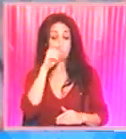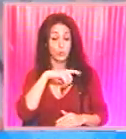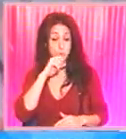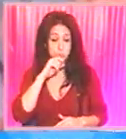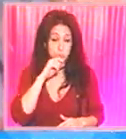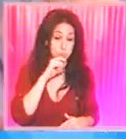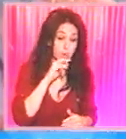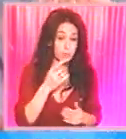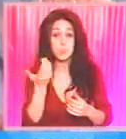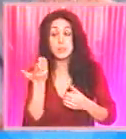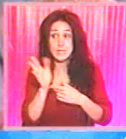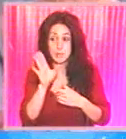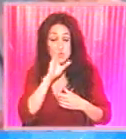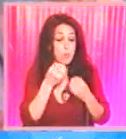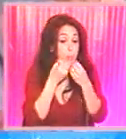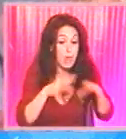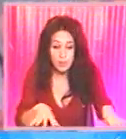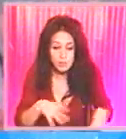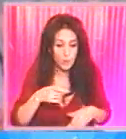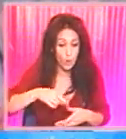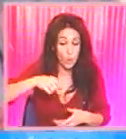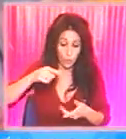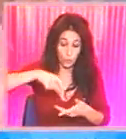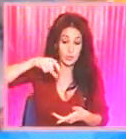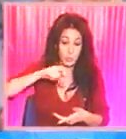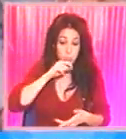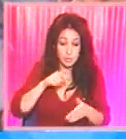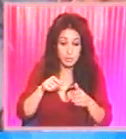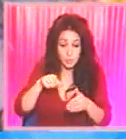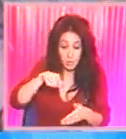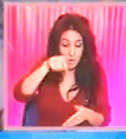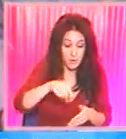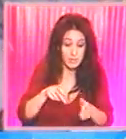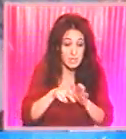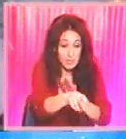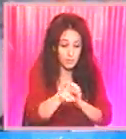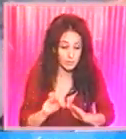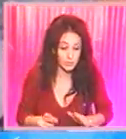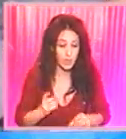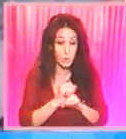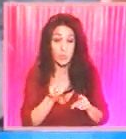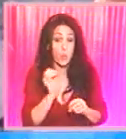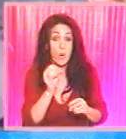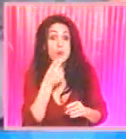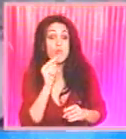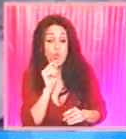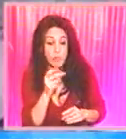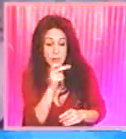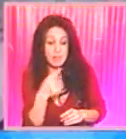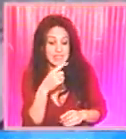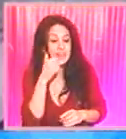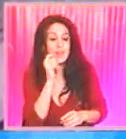nosso cartão. Imagina, eu perco o meu cartão, a pessoa pega no cartão e entra aqui. Se eu quiser, posso sair com o teu cartão, porque não há nada que o identifique. Exatamente.